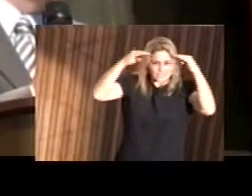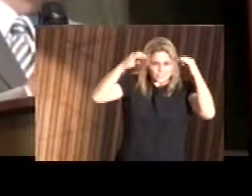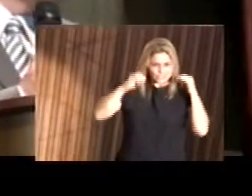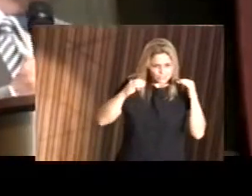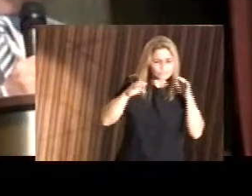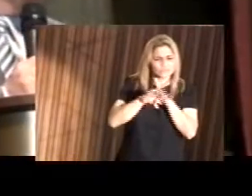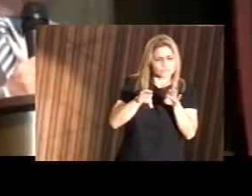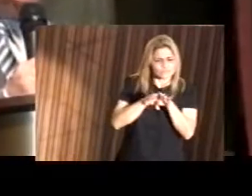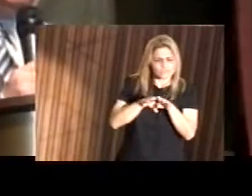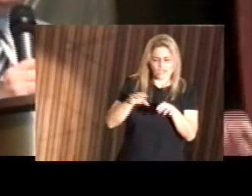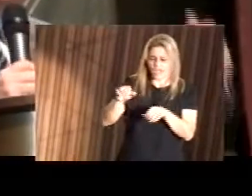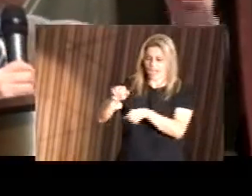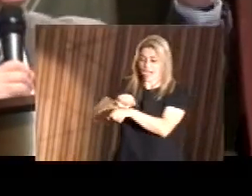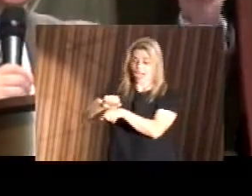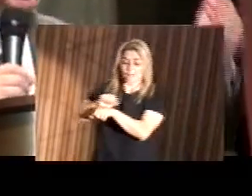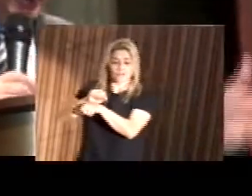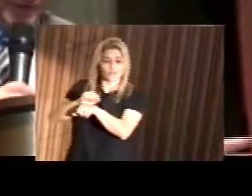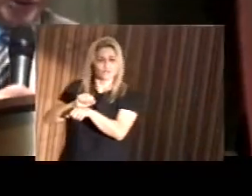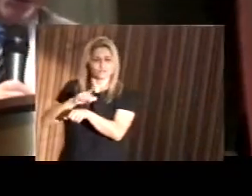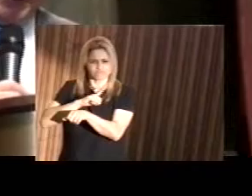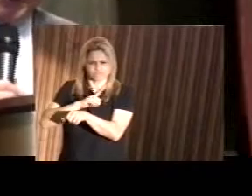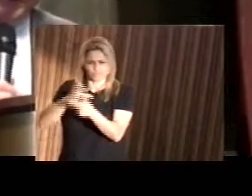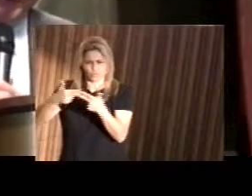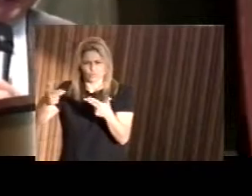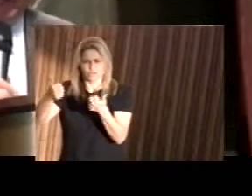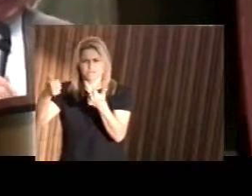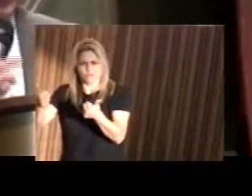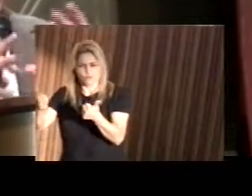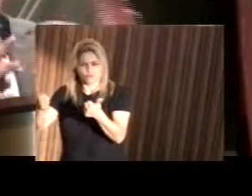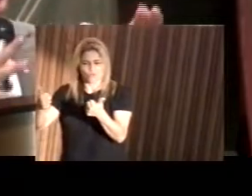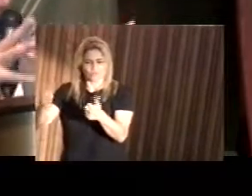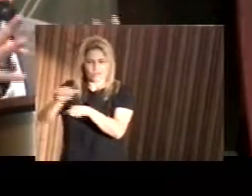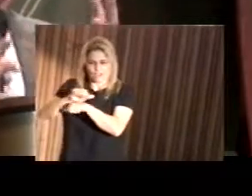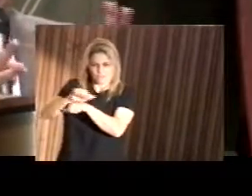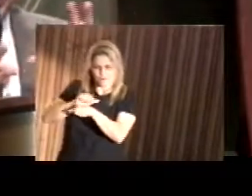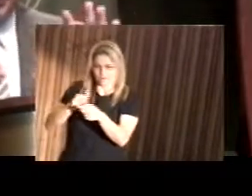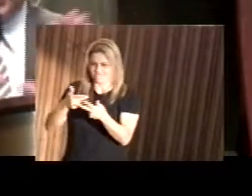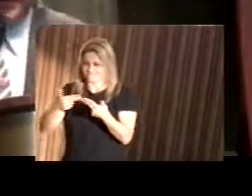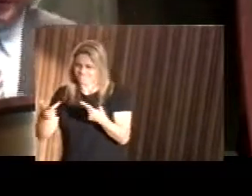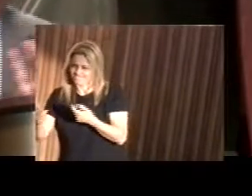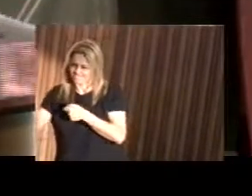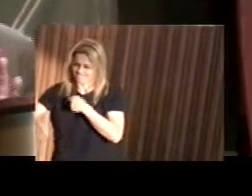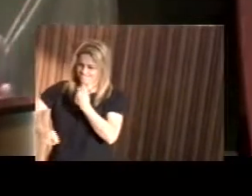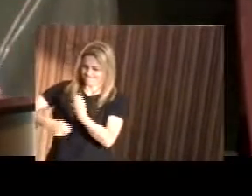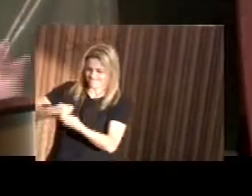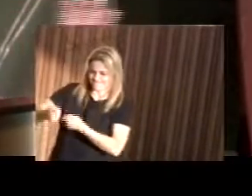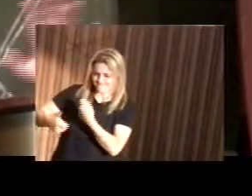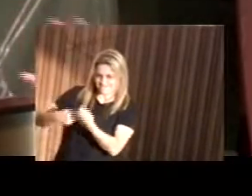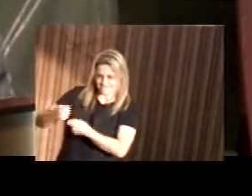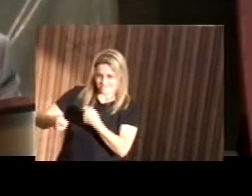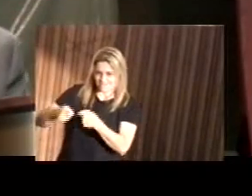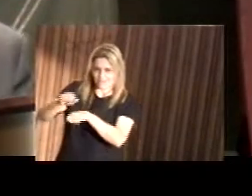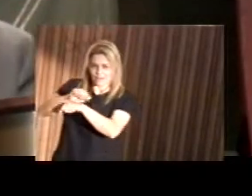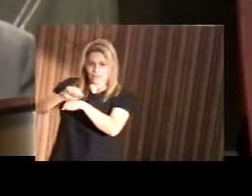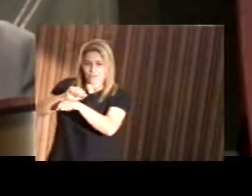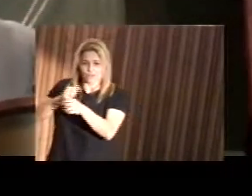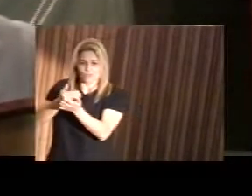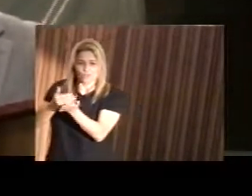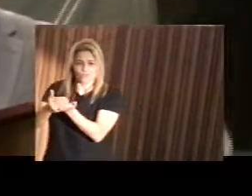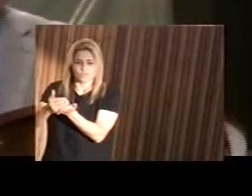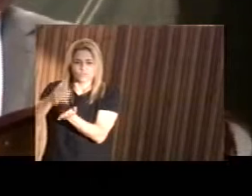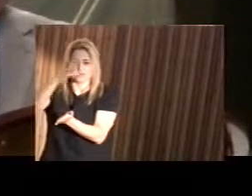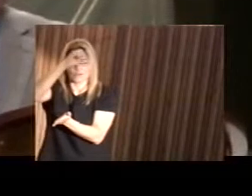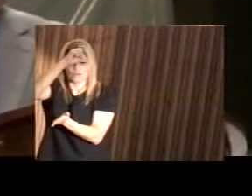mentiu. Ele se tornou um homem próspero. Usou de negócios que não eram os jeitos de